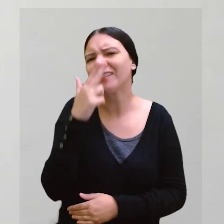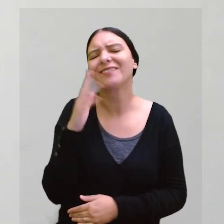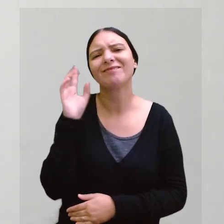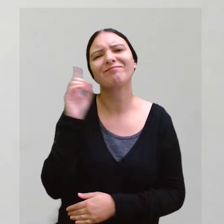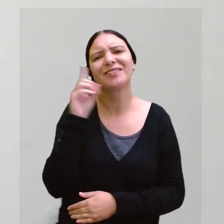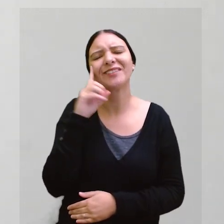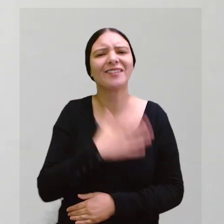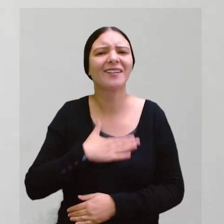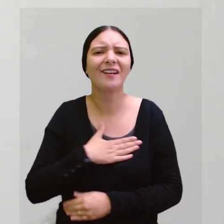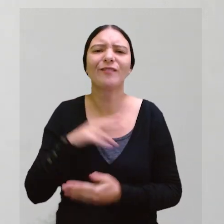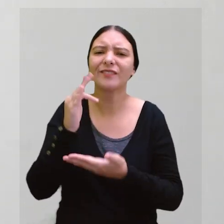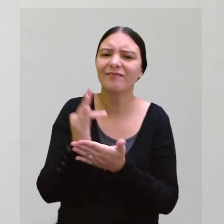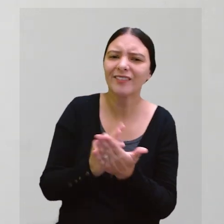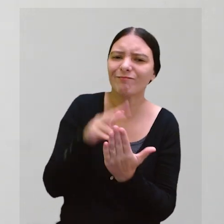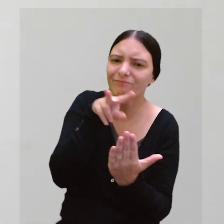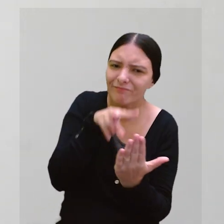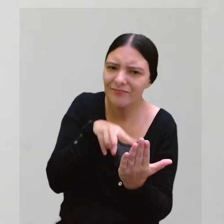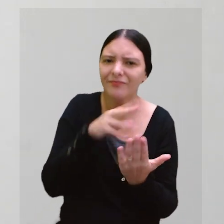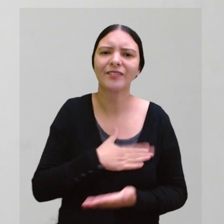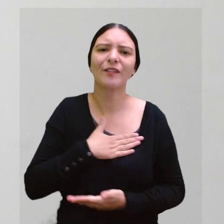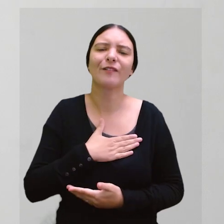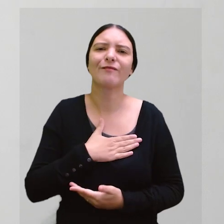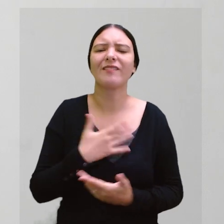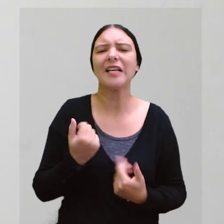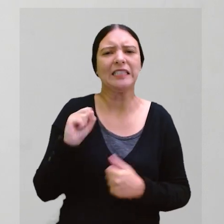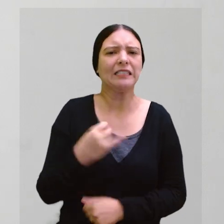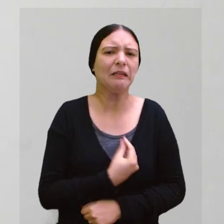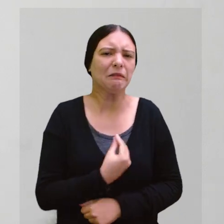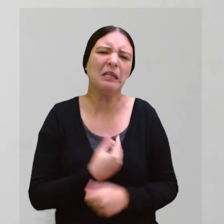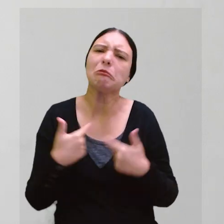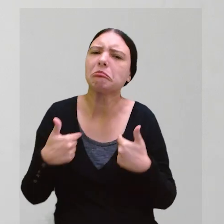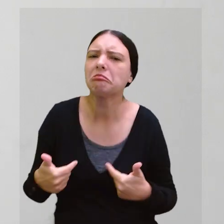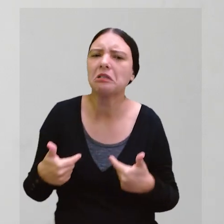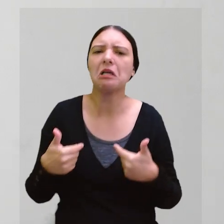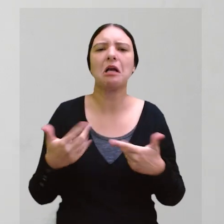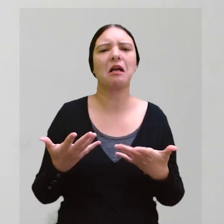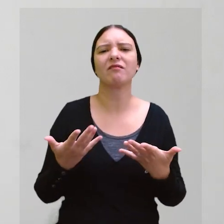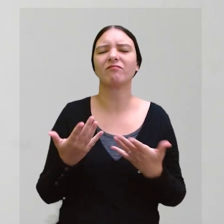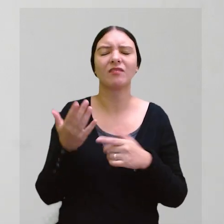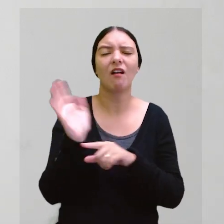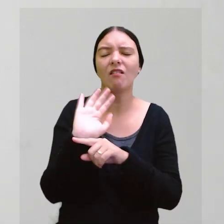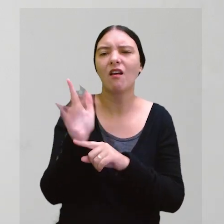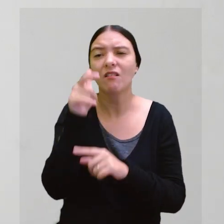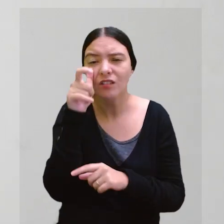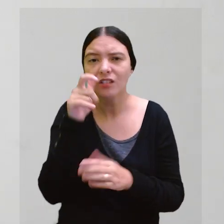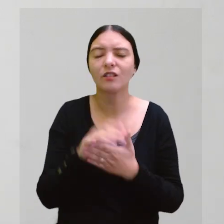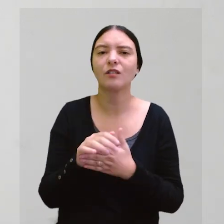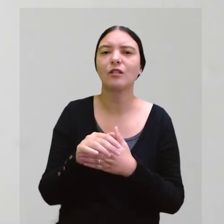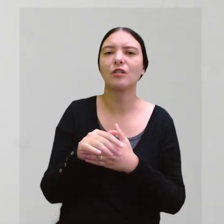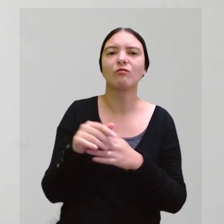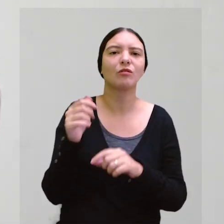meu cotidiano, ler textos. Acho que a vida é muito mais chata sem, sei lá, sem a série que eu estou assistindo, sem o